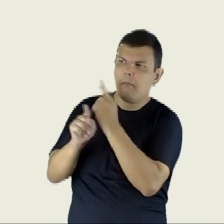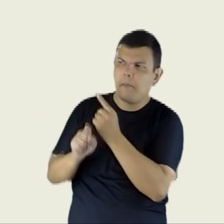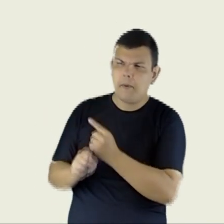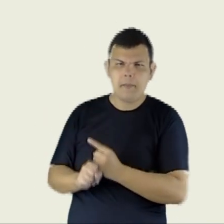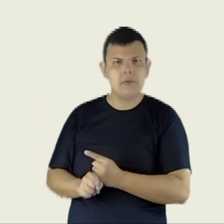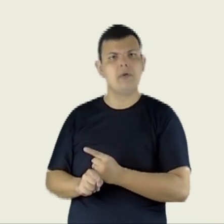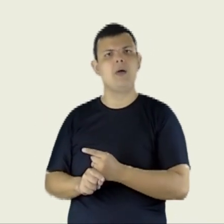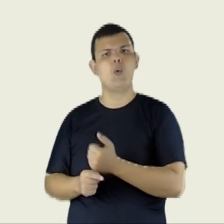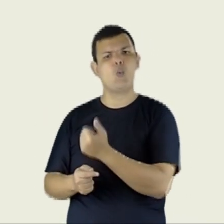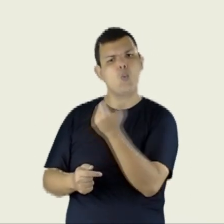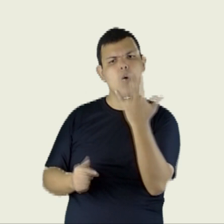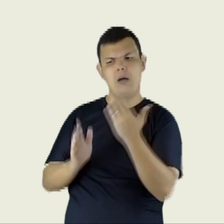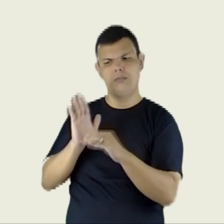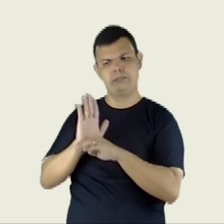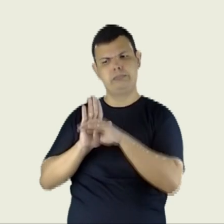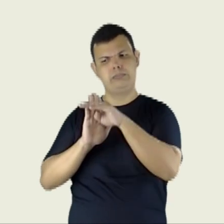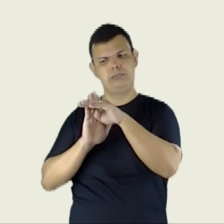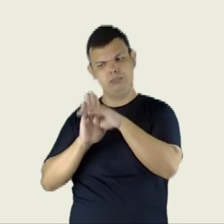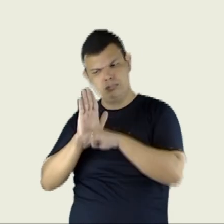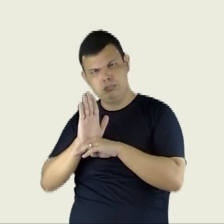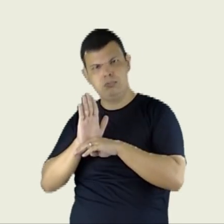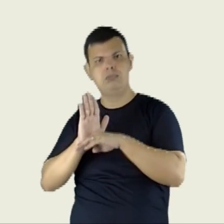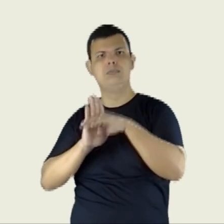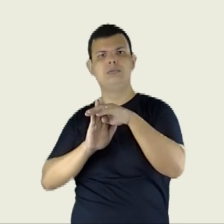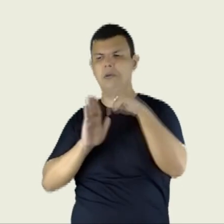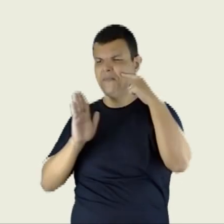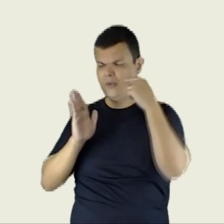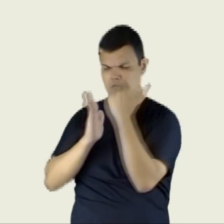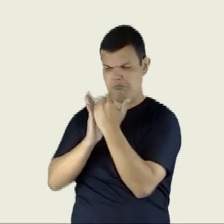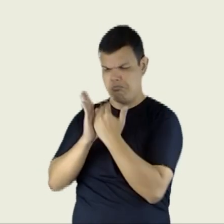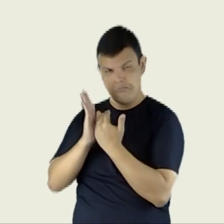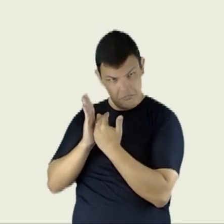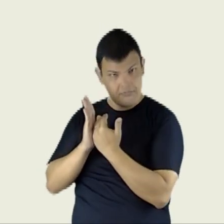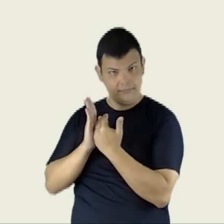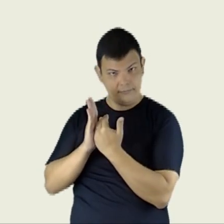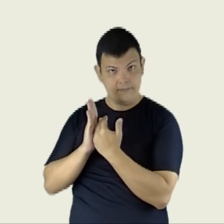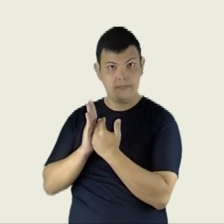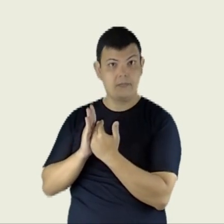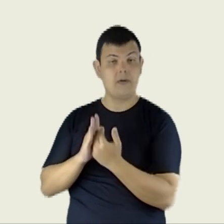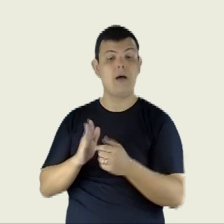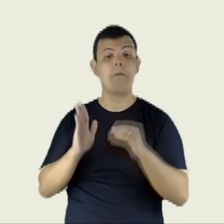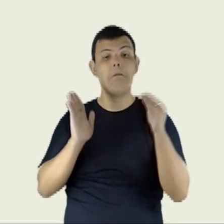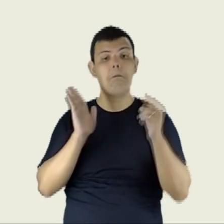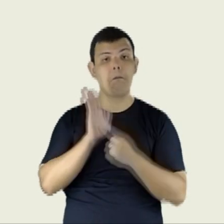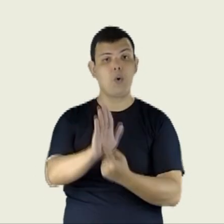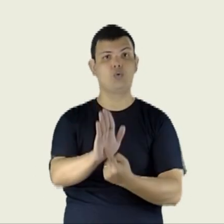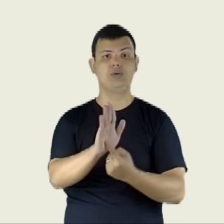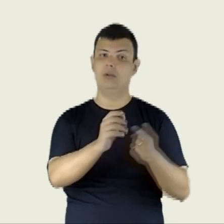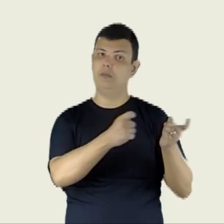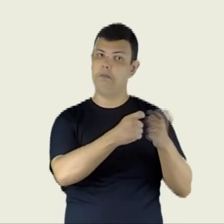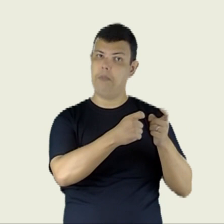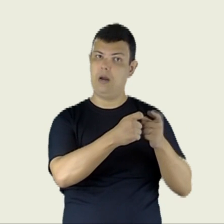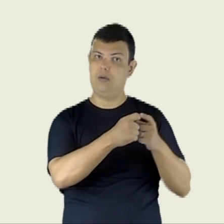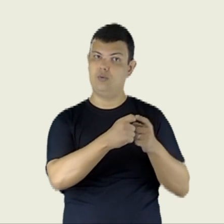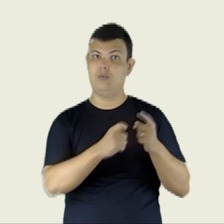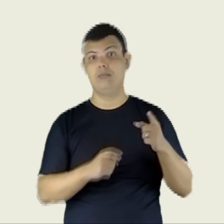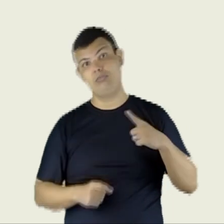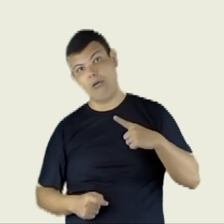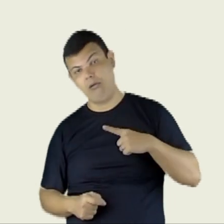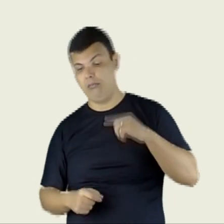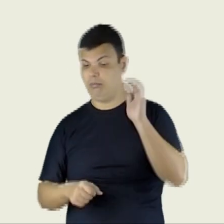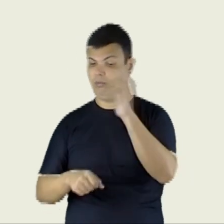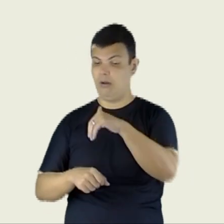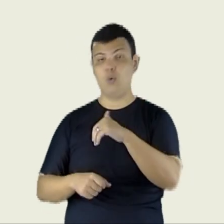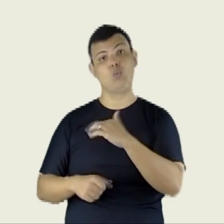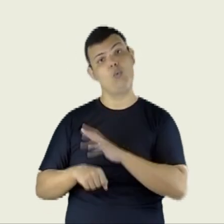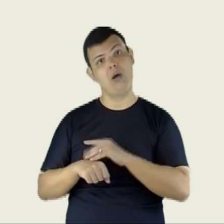substâncias, se essas quantidades estão anormais ou anormais, é que vai indicar para o nosso médico a presença ou não de